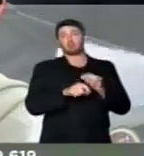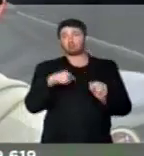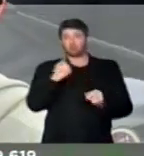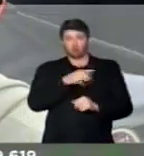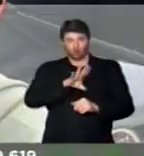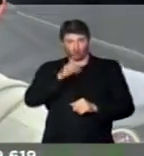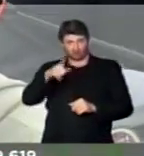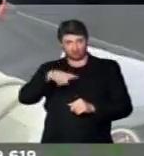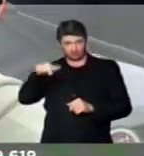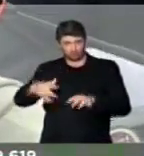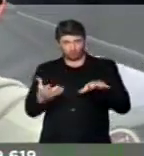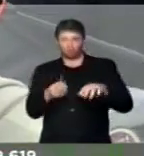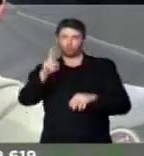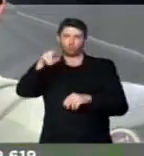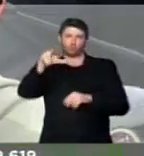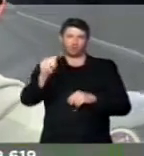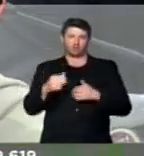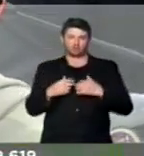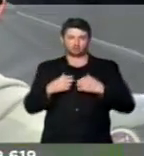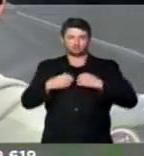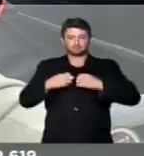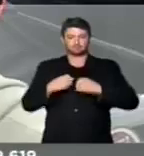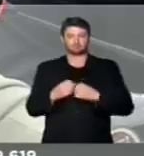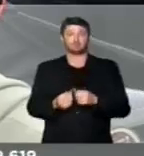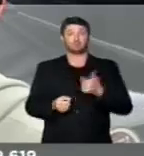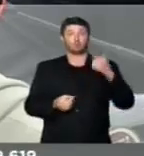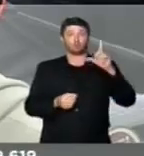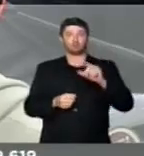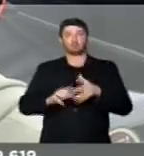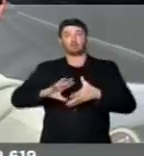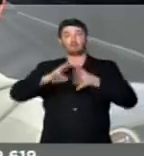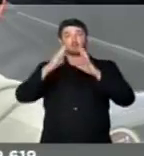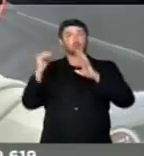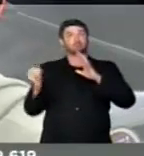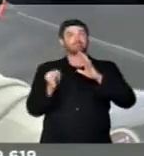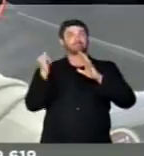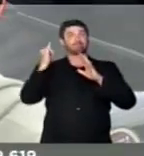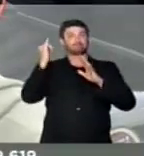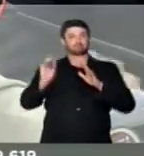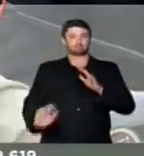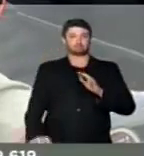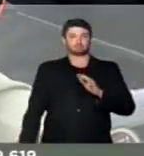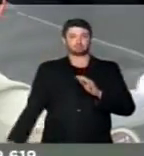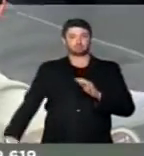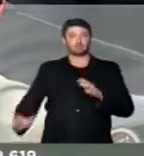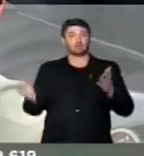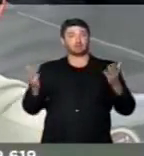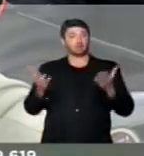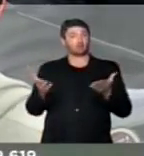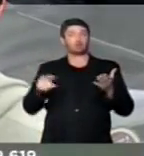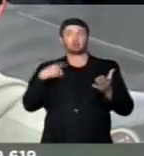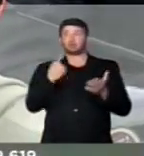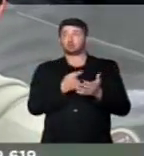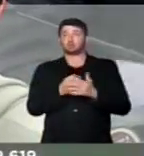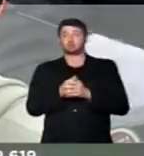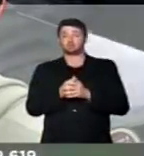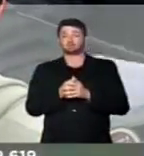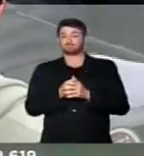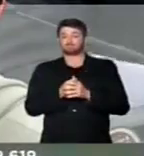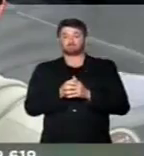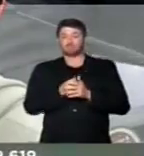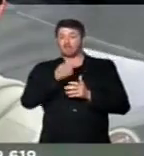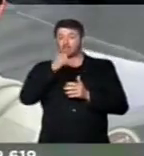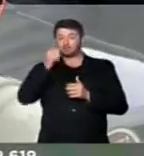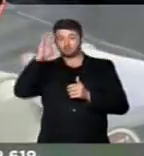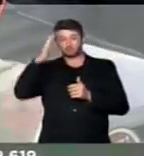isso nesse Congresso. E outra reforma fundamental, diante da qual nós não nos